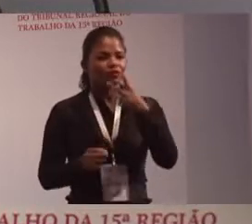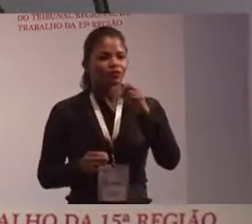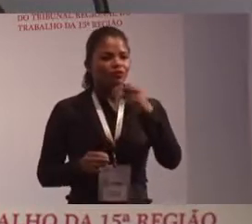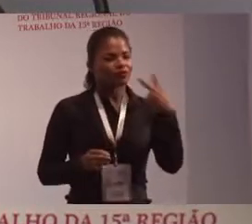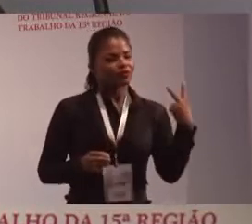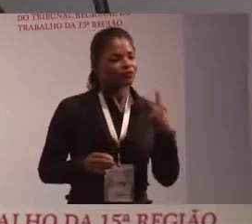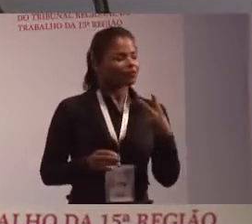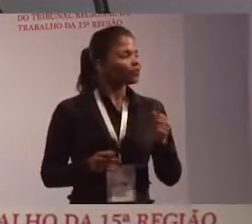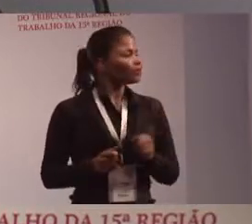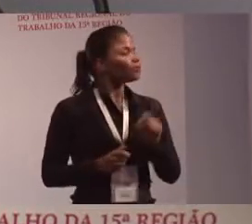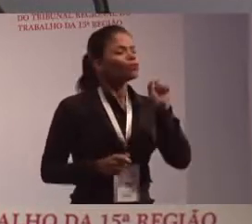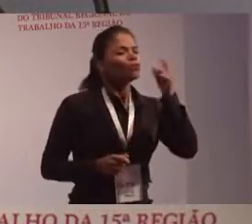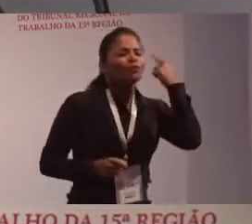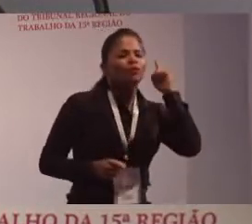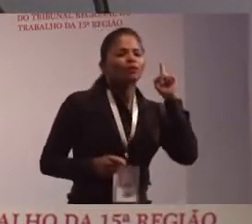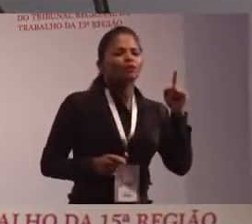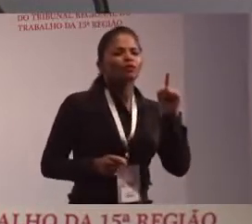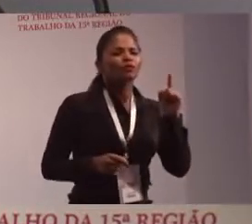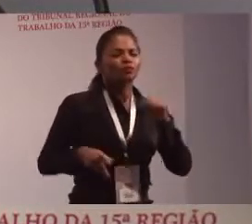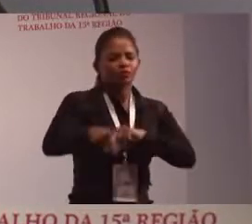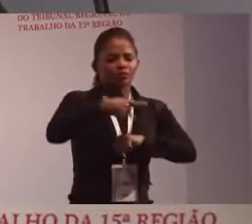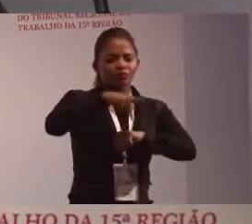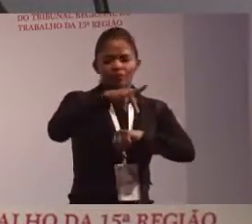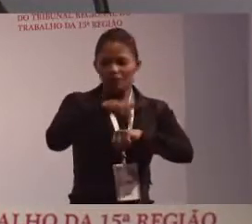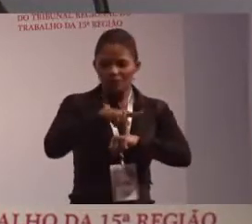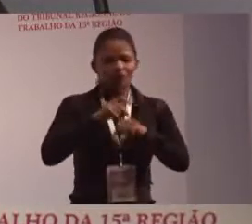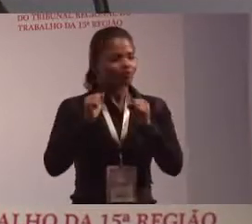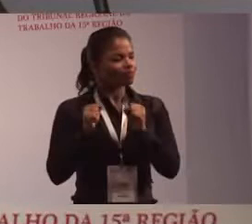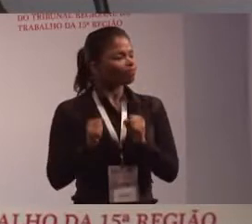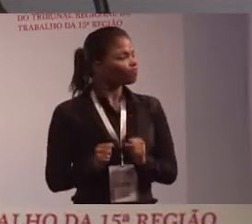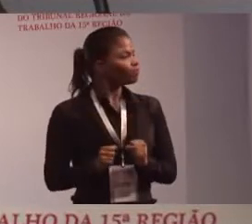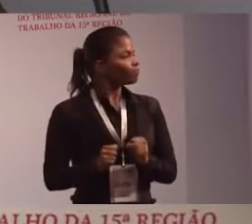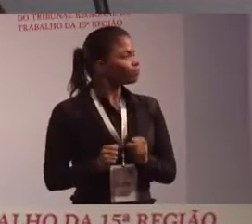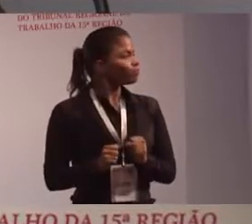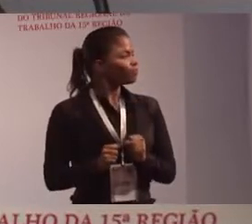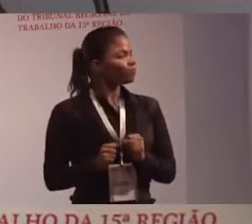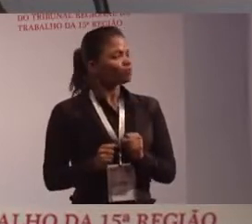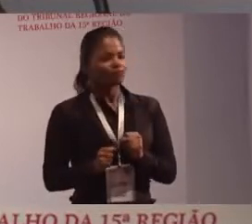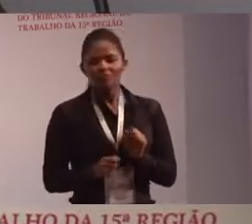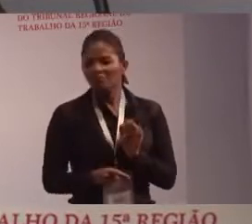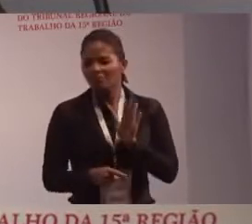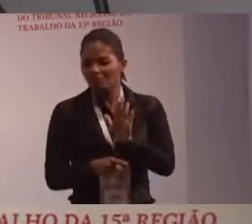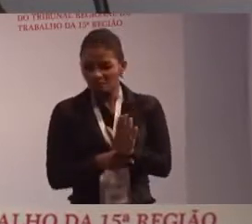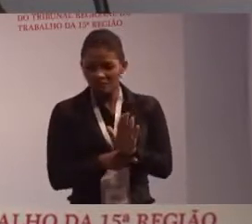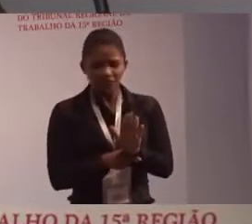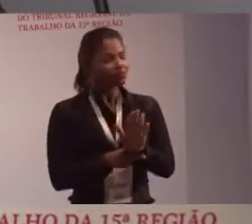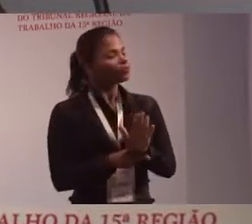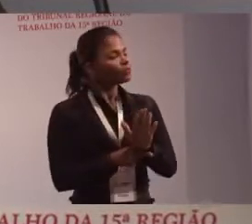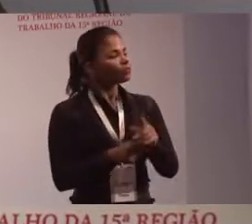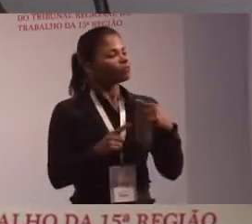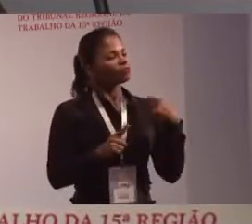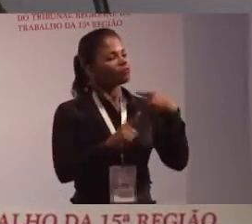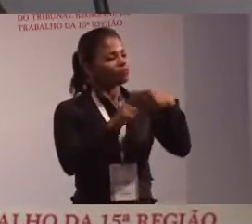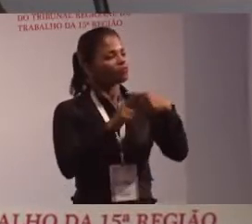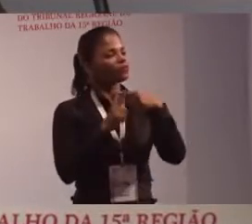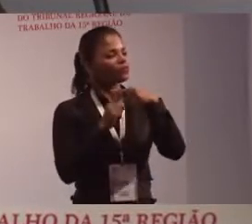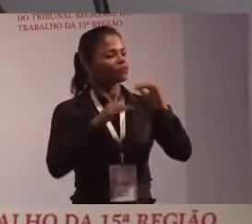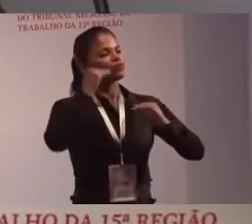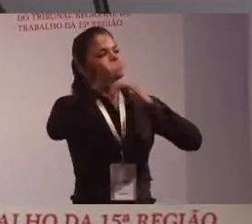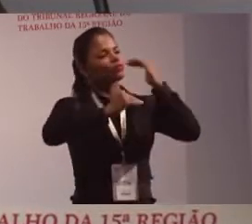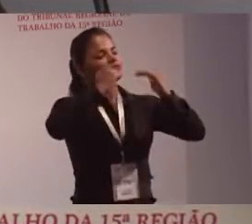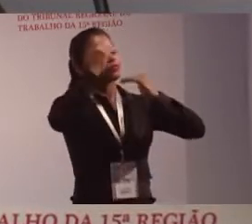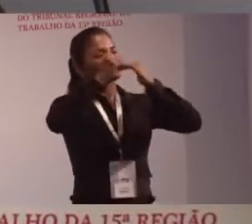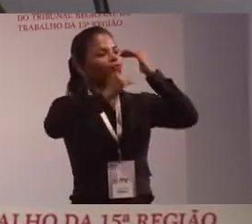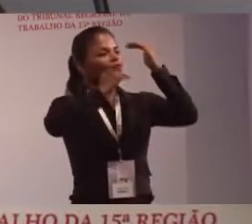2022, o que eles acham, né, nos países, que pode favorecer, ou seja, pode afetar positivamente o